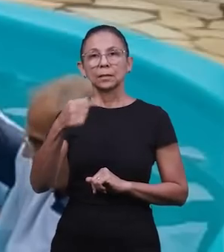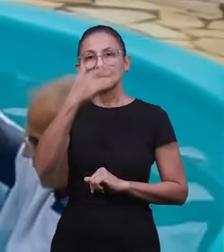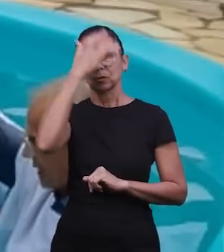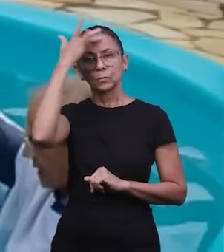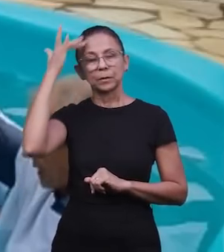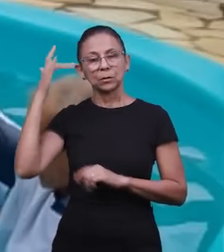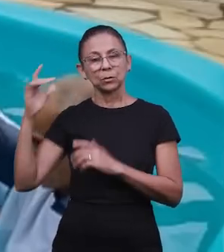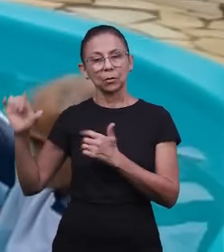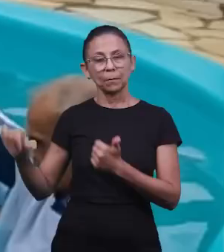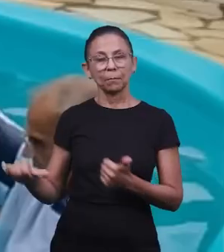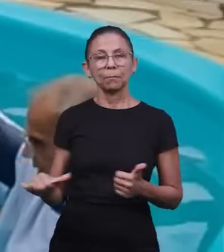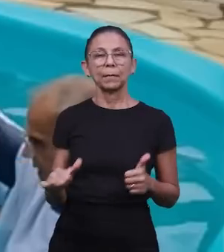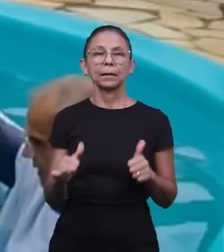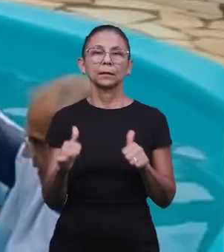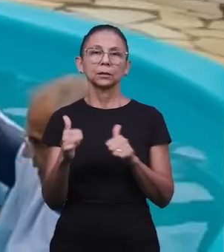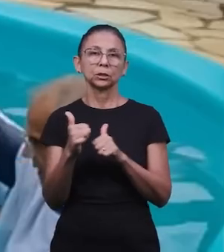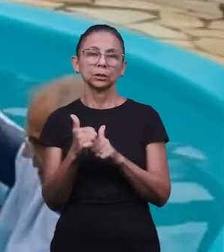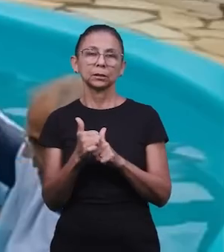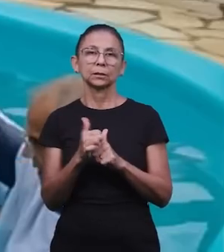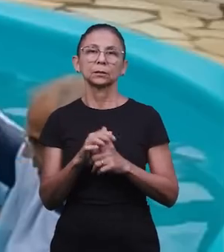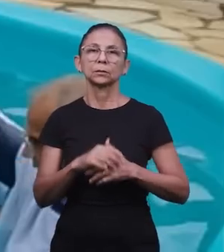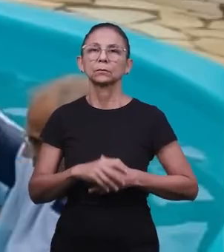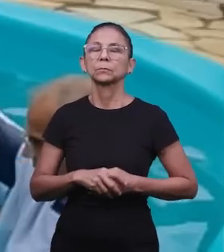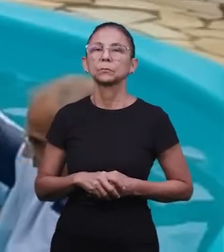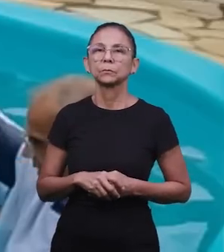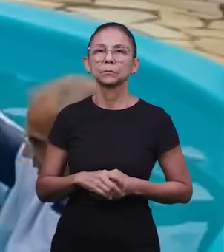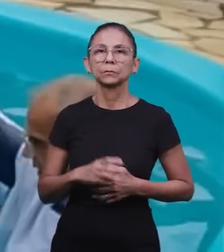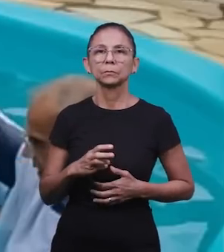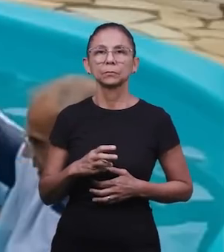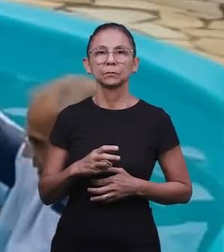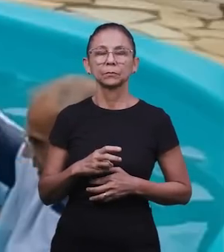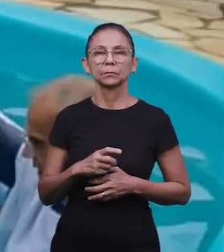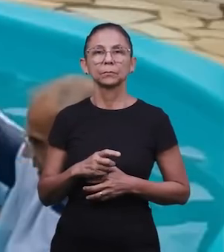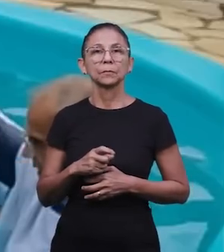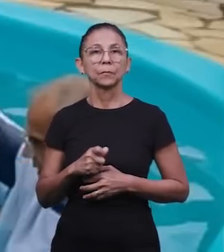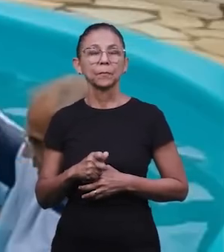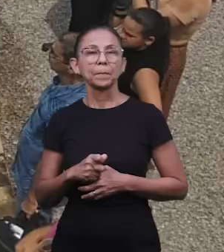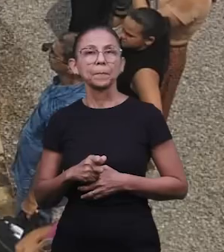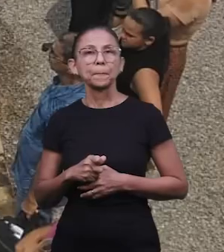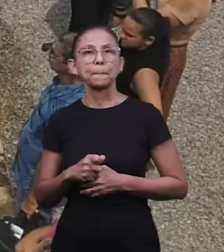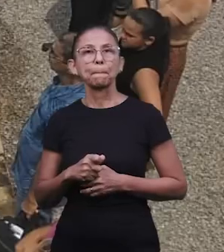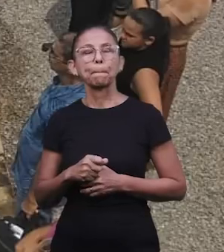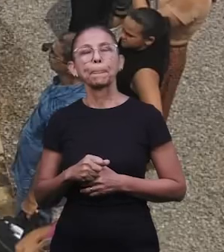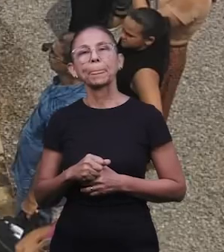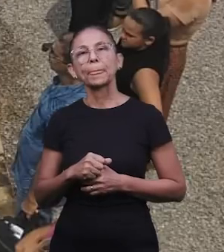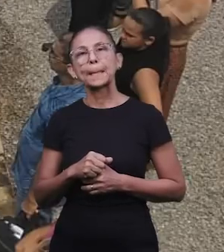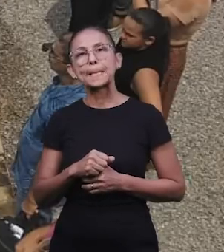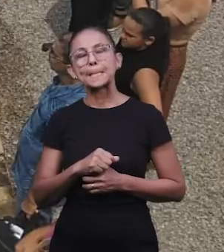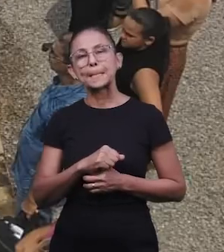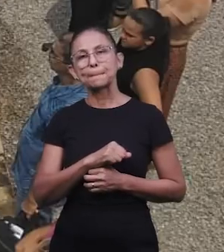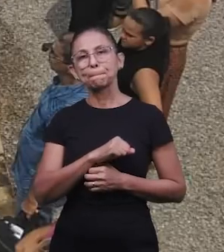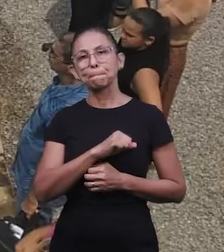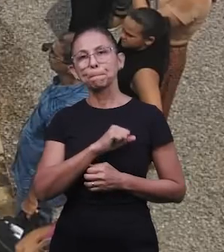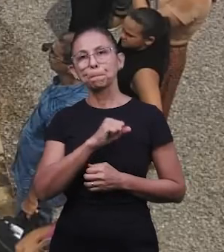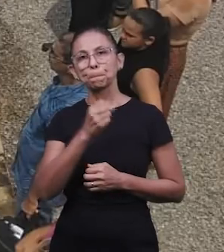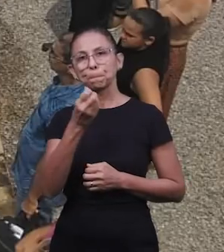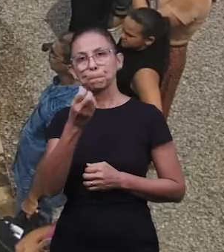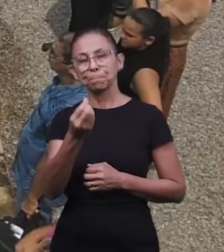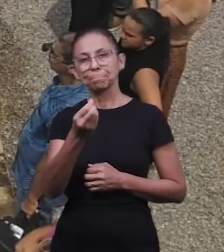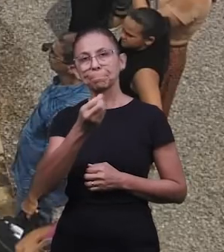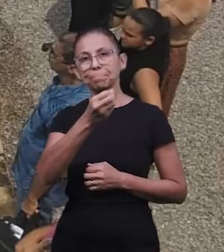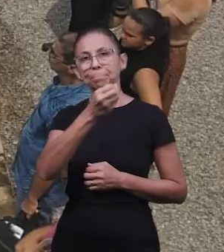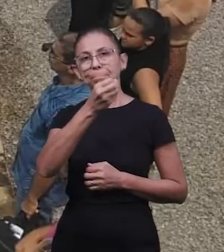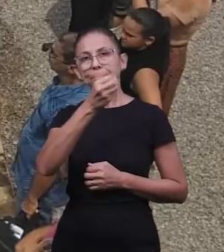irmãos das igrejas de Forquilinhas, Campinas, Praia Comprida, Jardim Atlântico